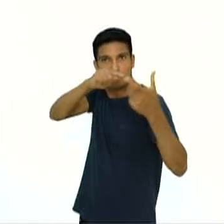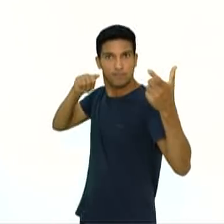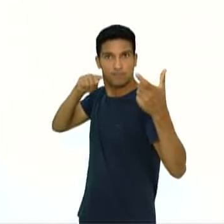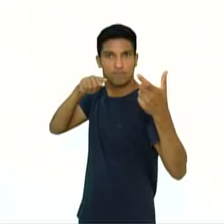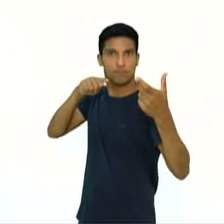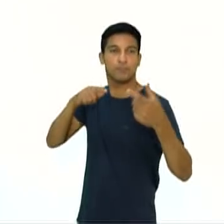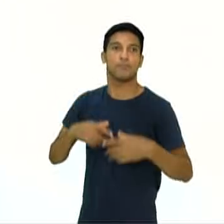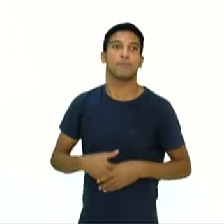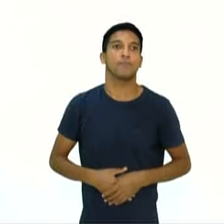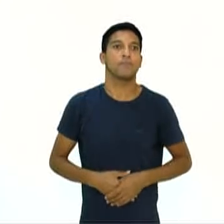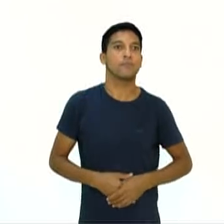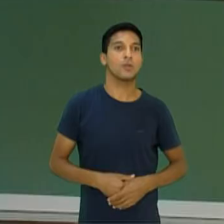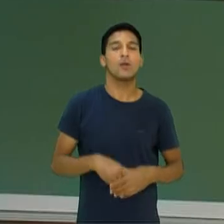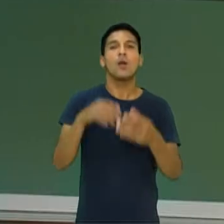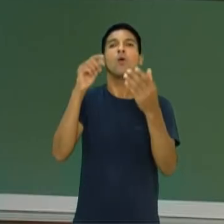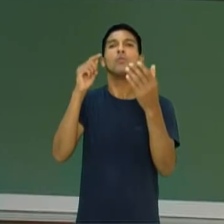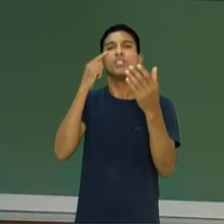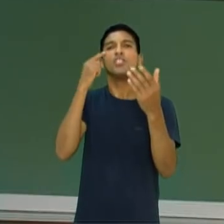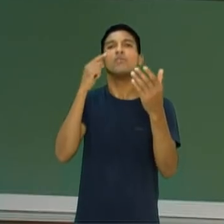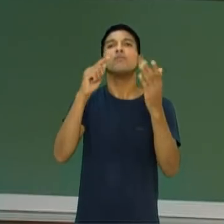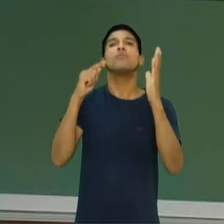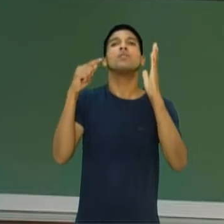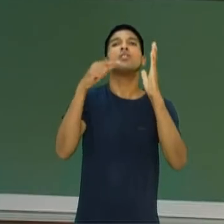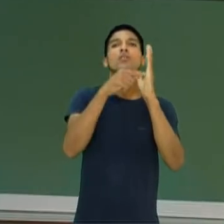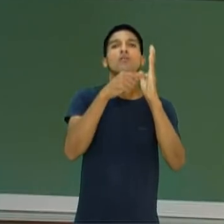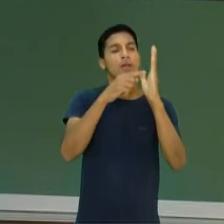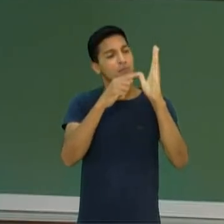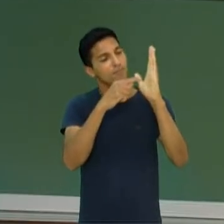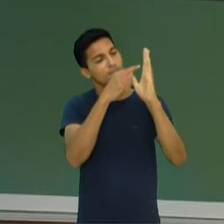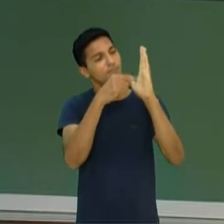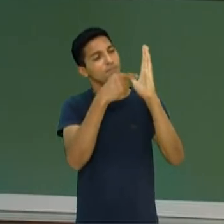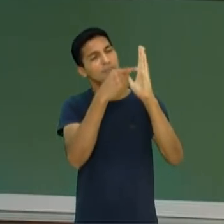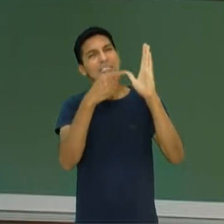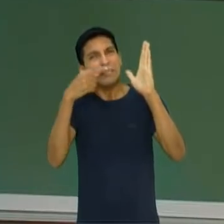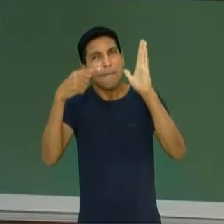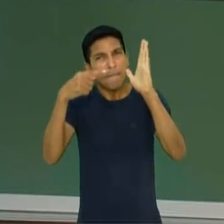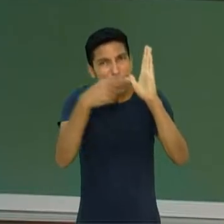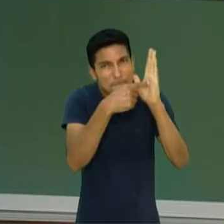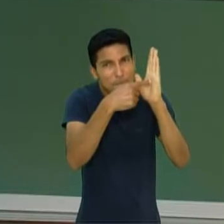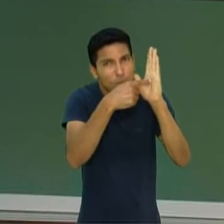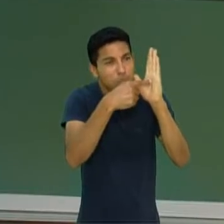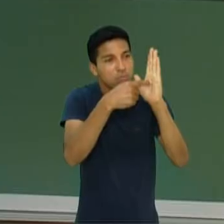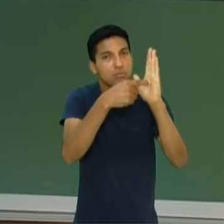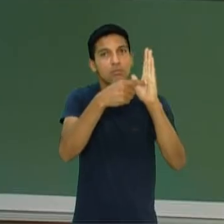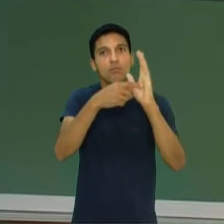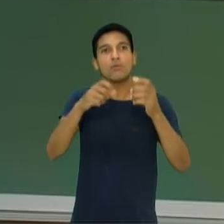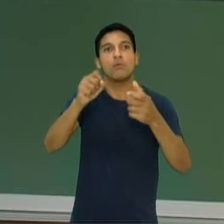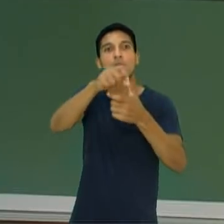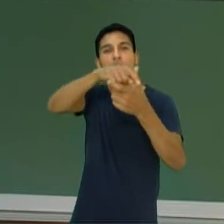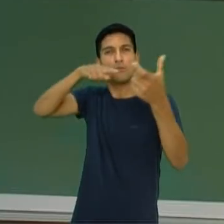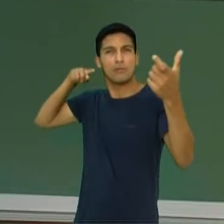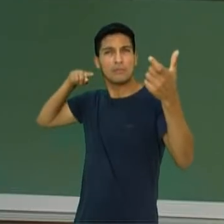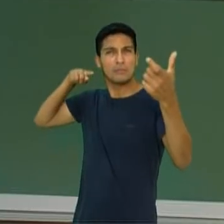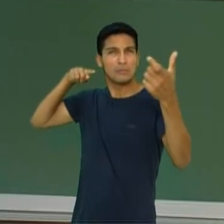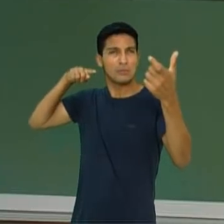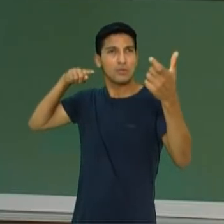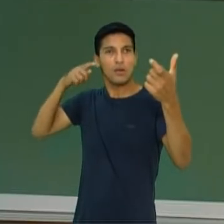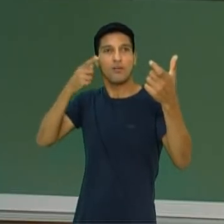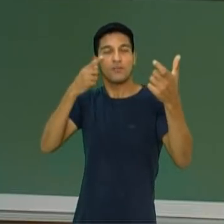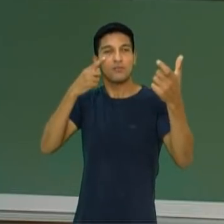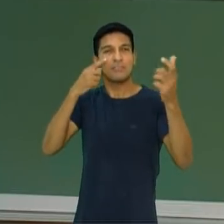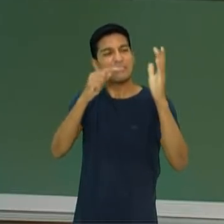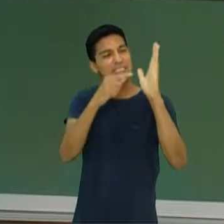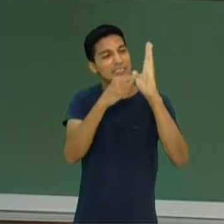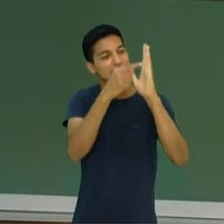do alvo com o maior número de flechas, né? Fazer ali o que a Merida ali está fazendo, né?